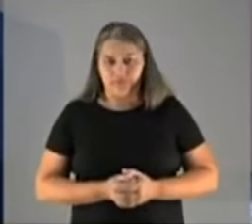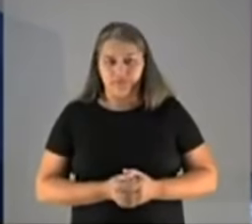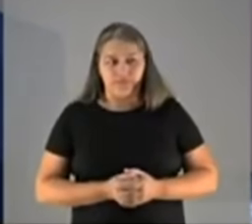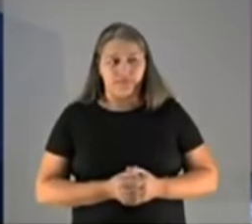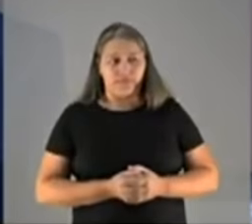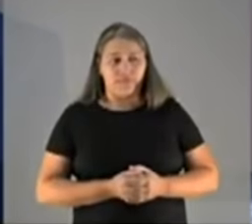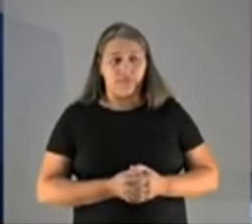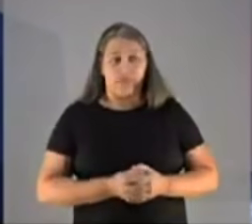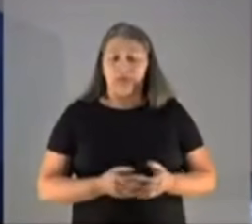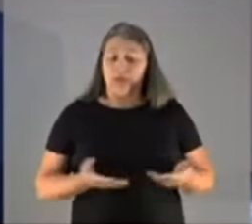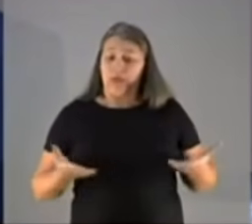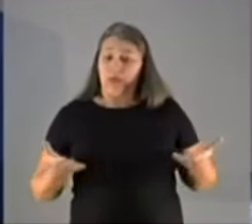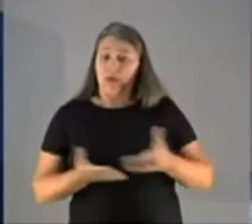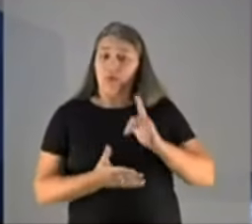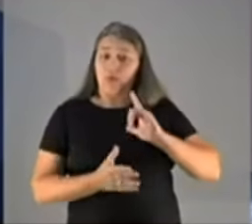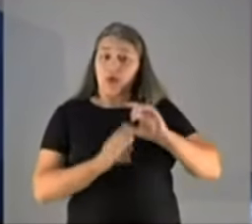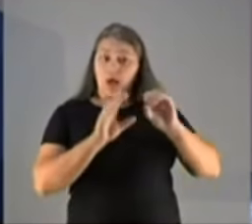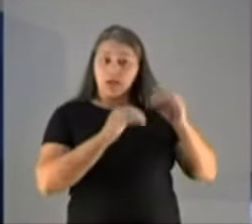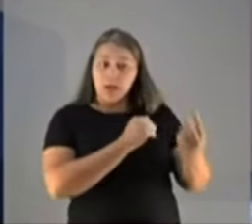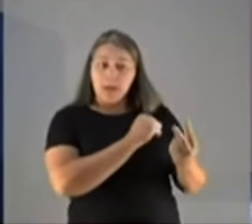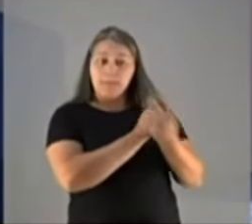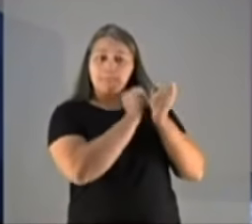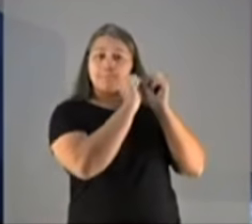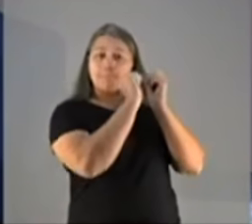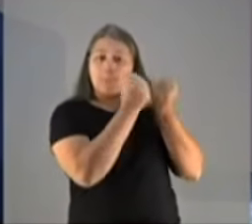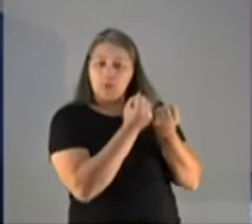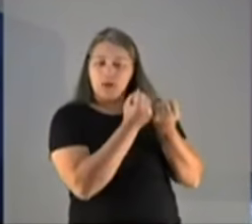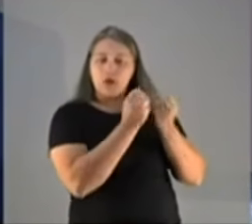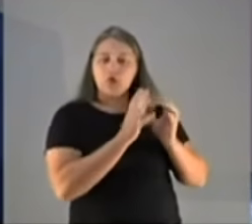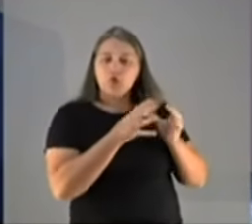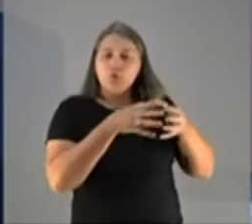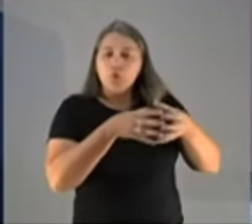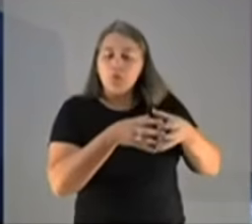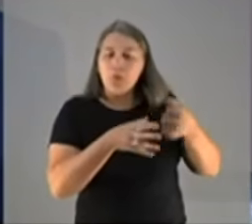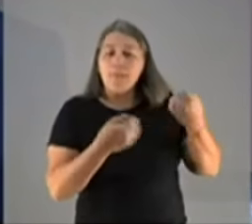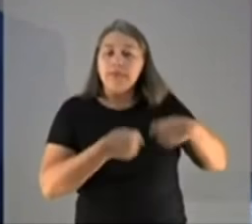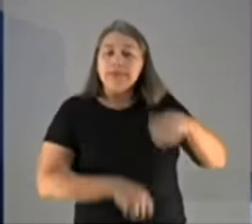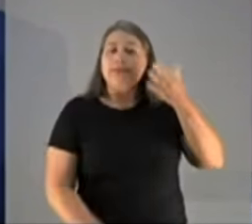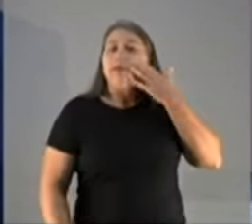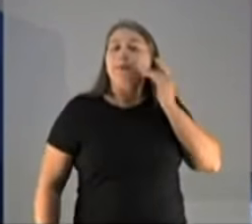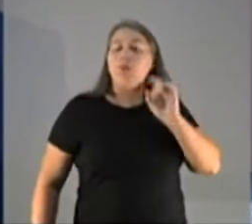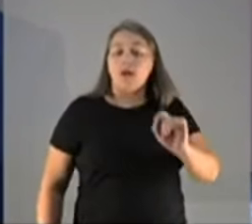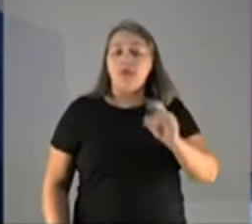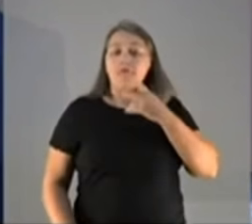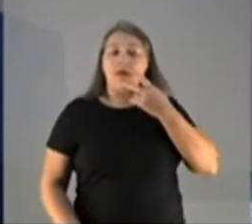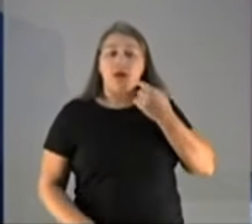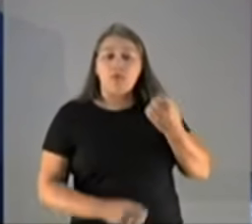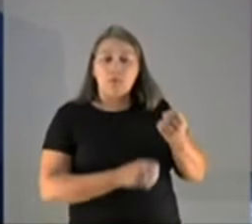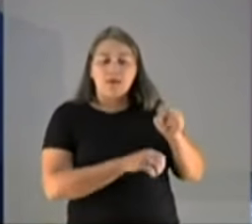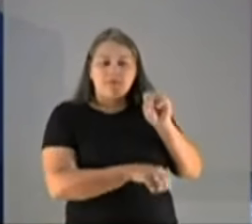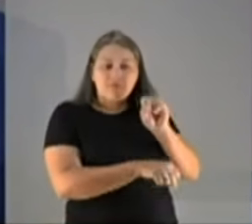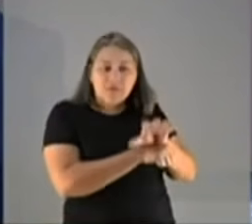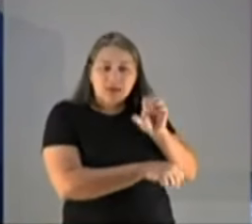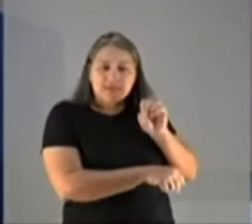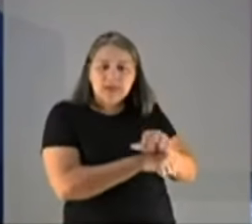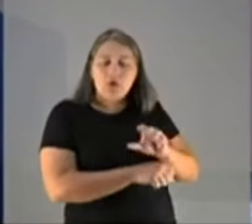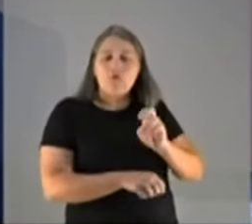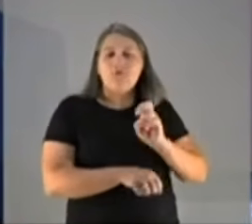Com relação à questão da imunidade de rebanho, é muito importante que as pessoas saibam o seguinte: nós estamos falando de uma infecção por um vírus